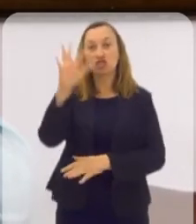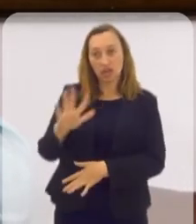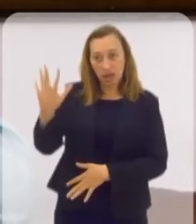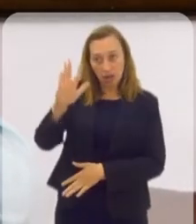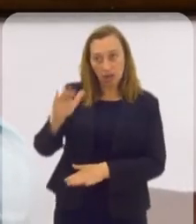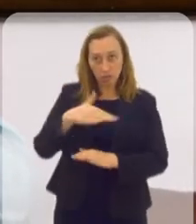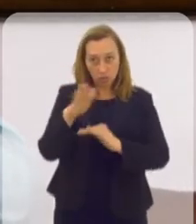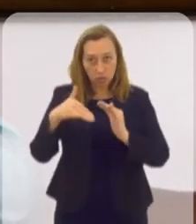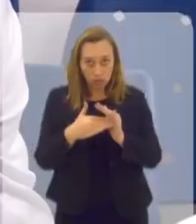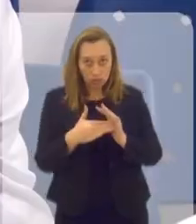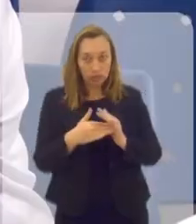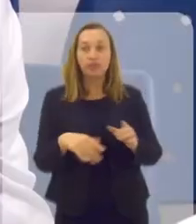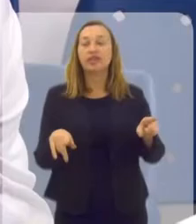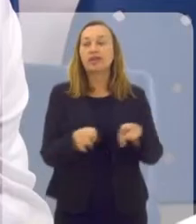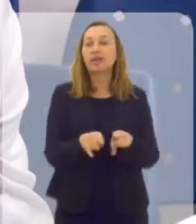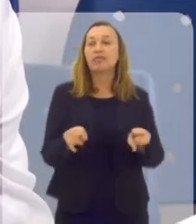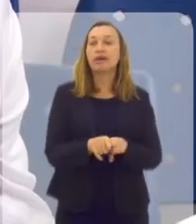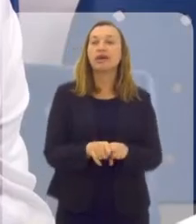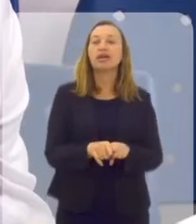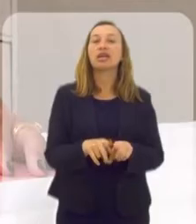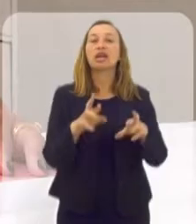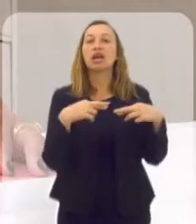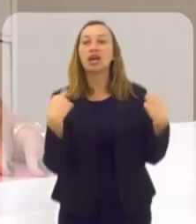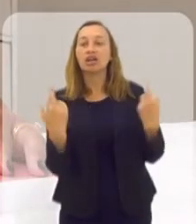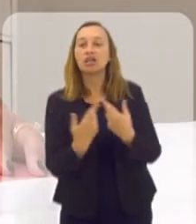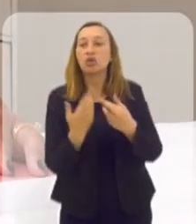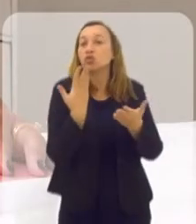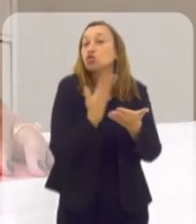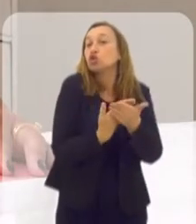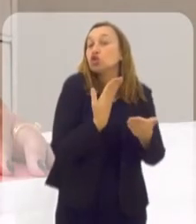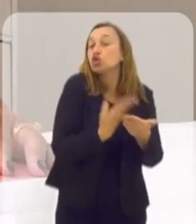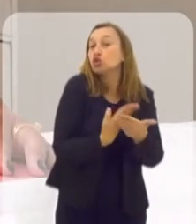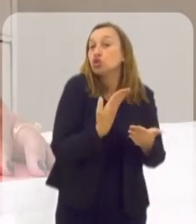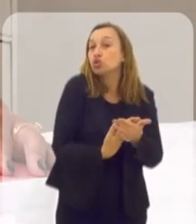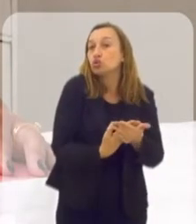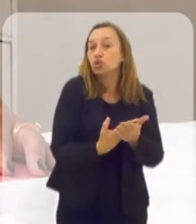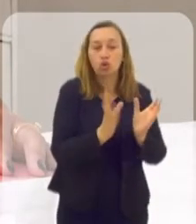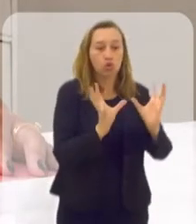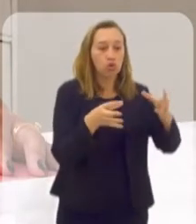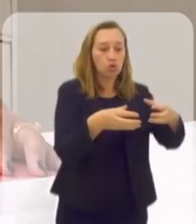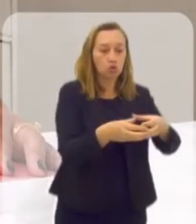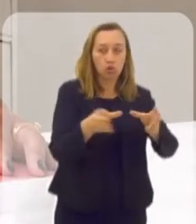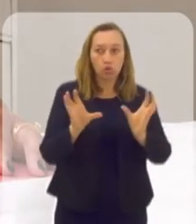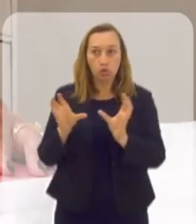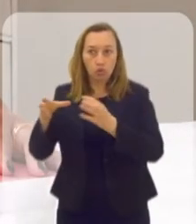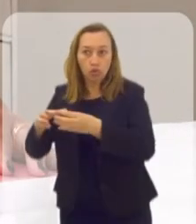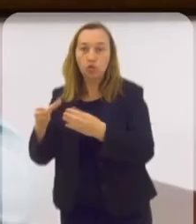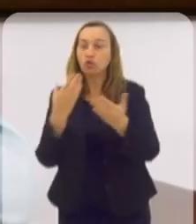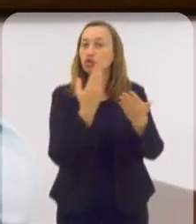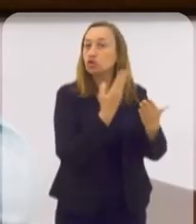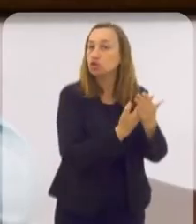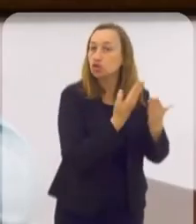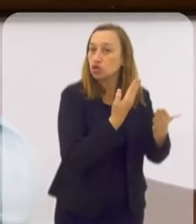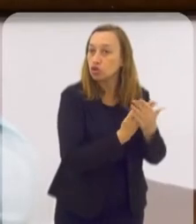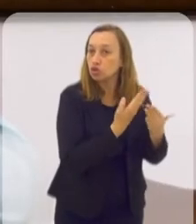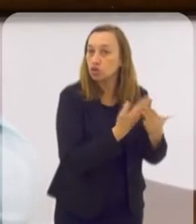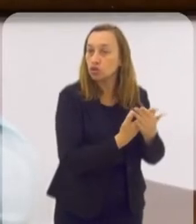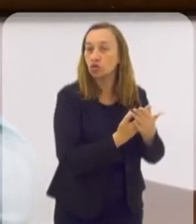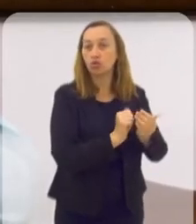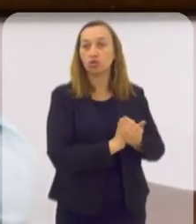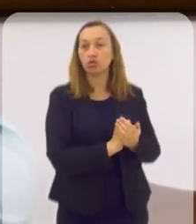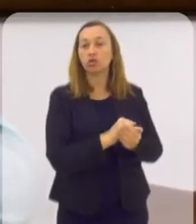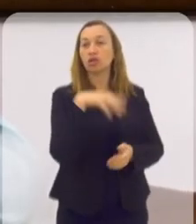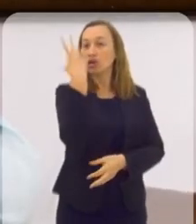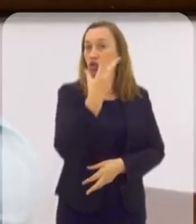público em geral. Fazemos também reuniões de estudo, onde grupos de estudo se